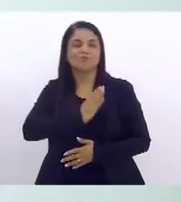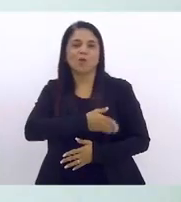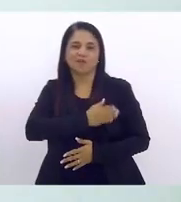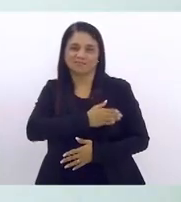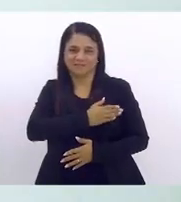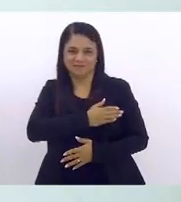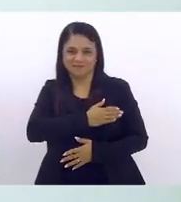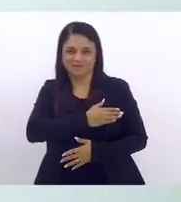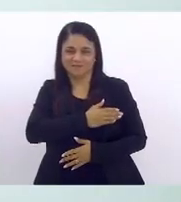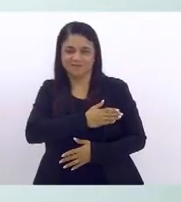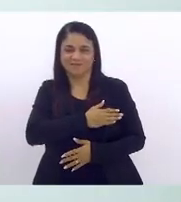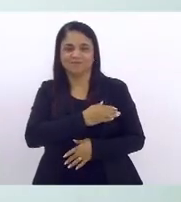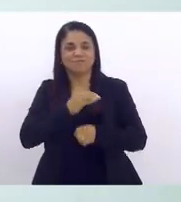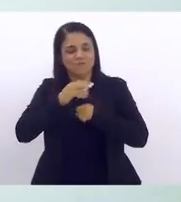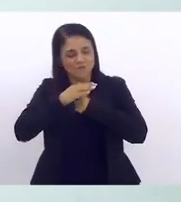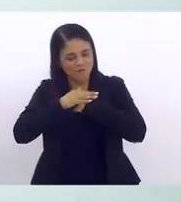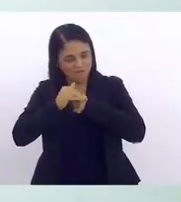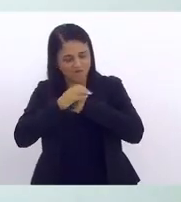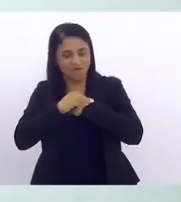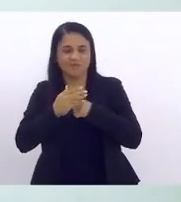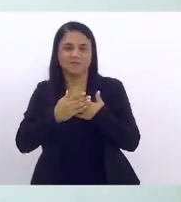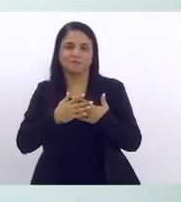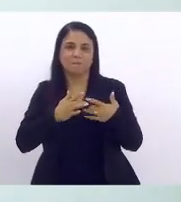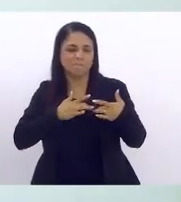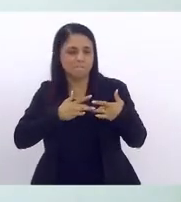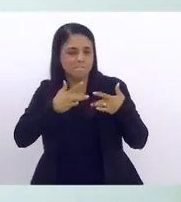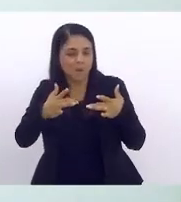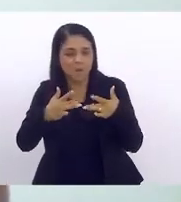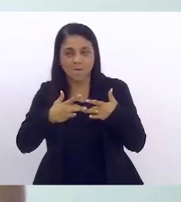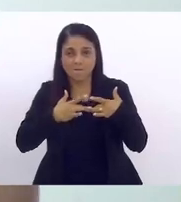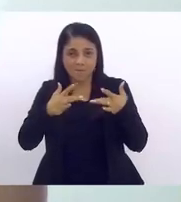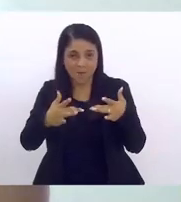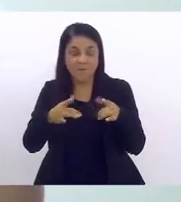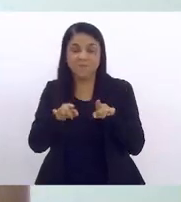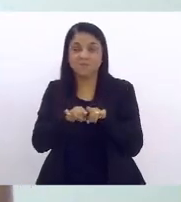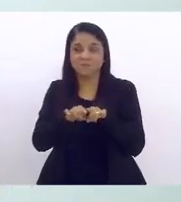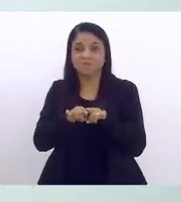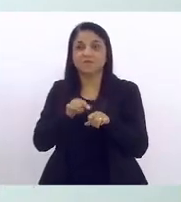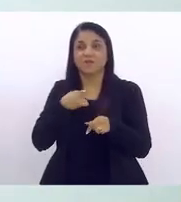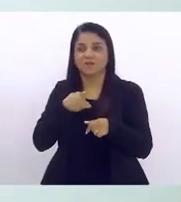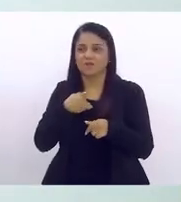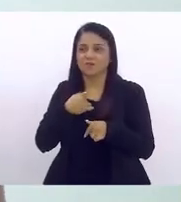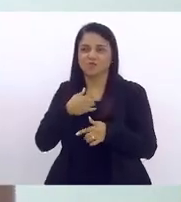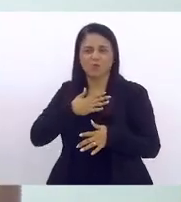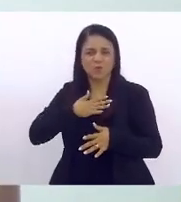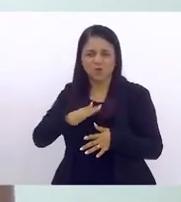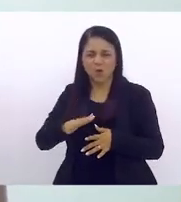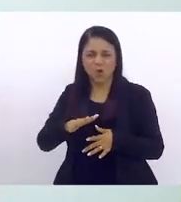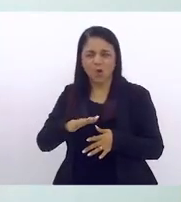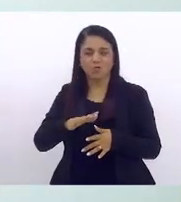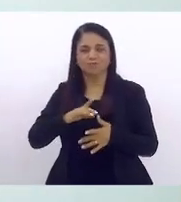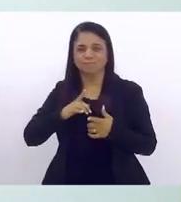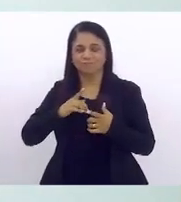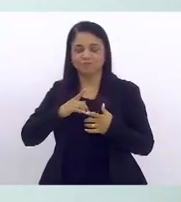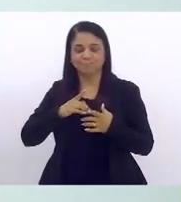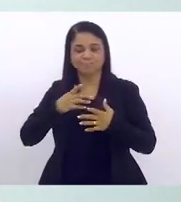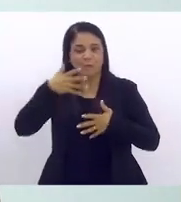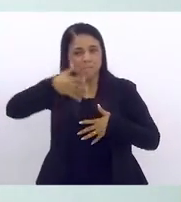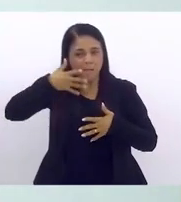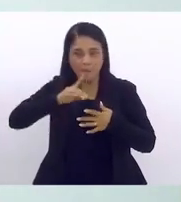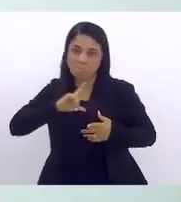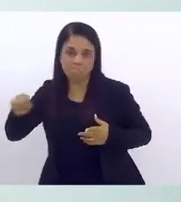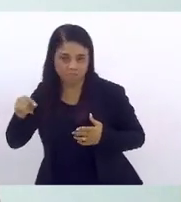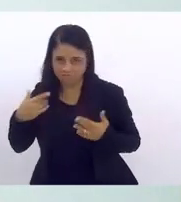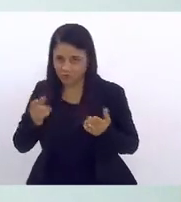né? Obrigada. No meu afeto está com vocês. Vou justificar, eu não gosto de falar e sair correndo, mas hoje a